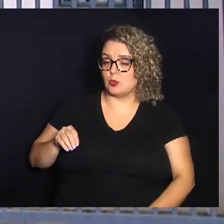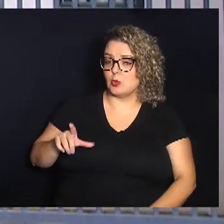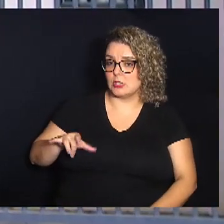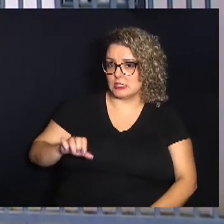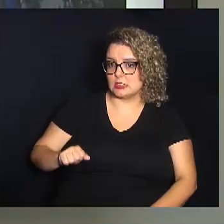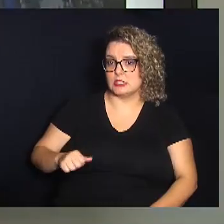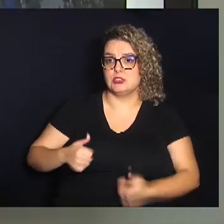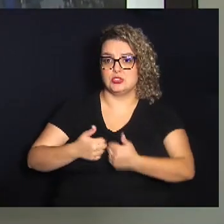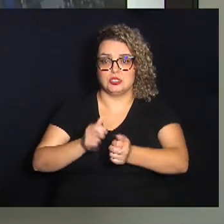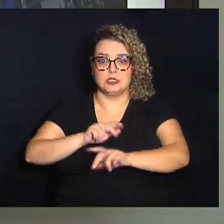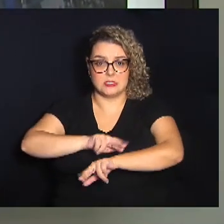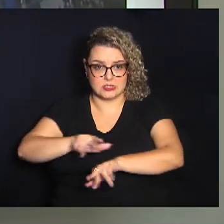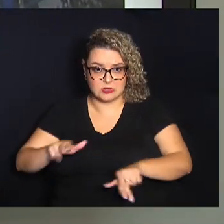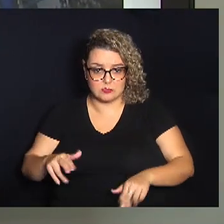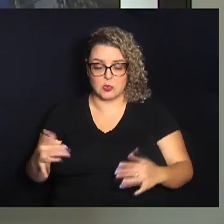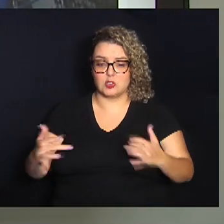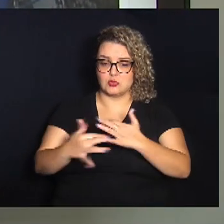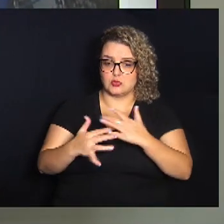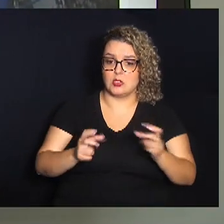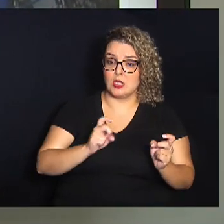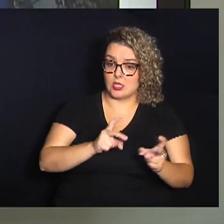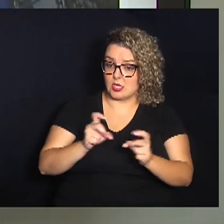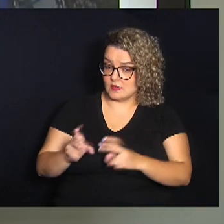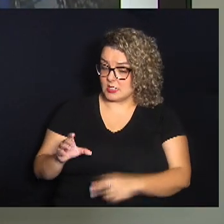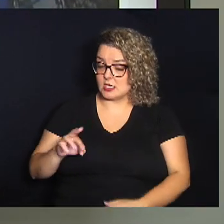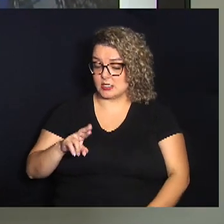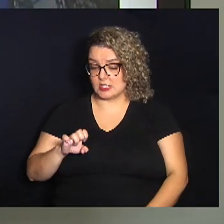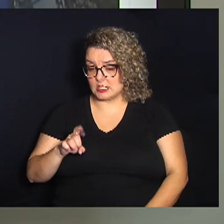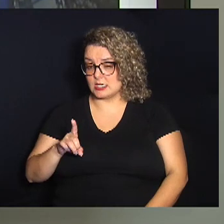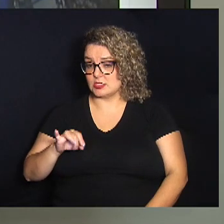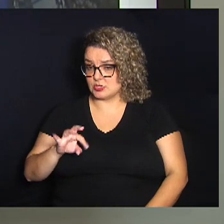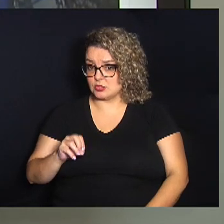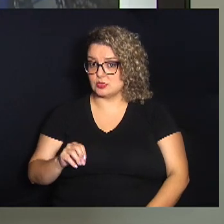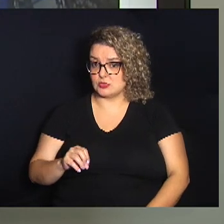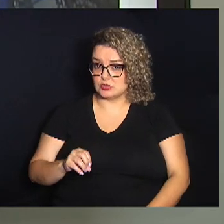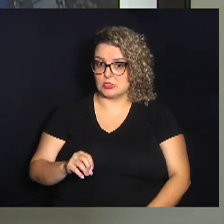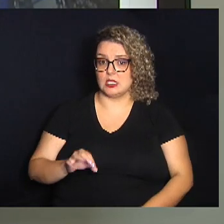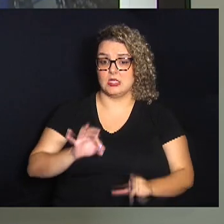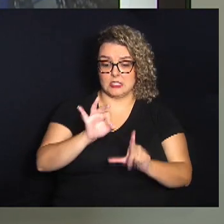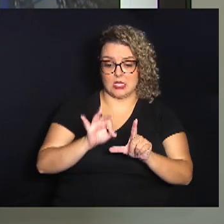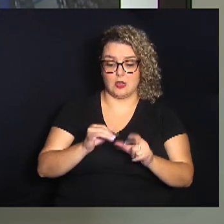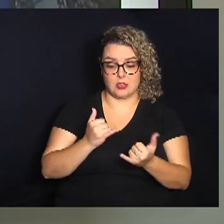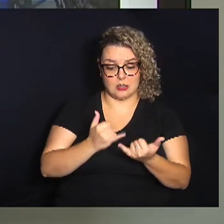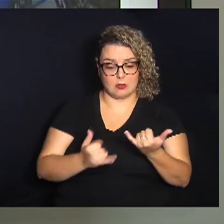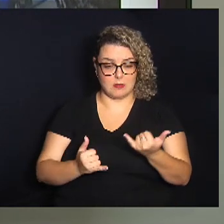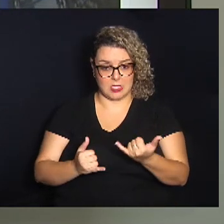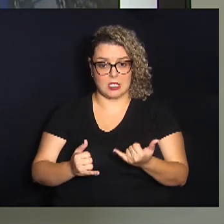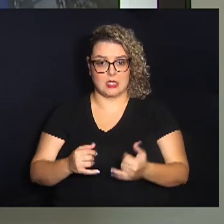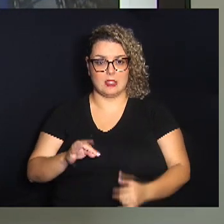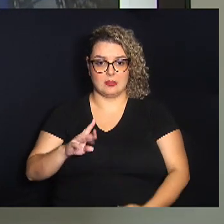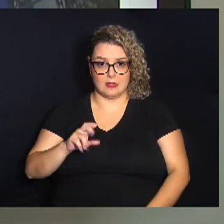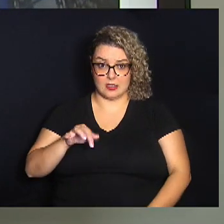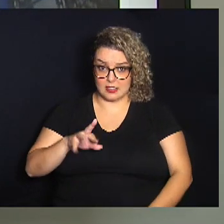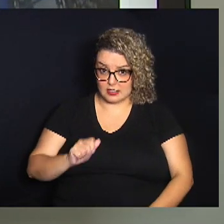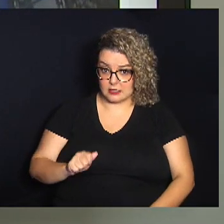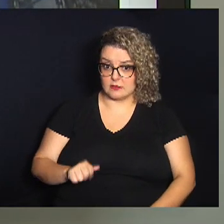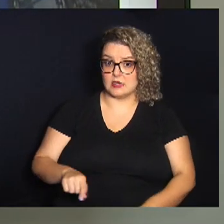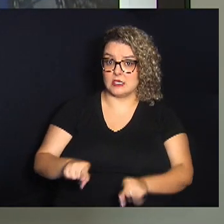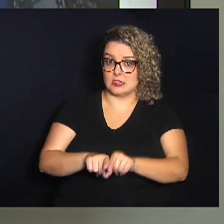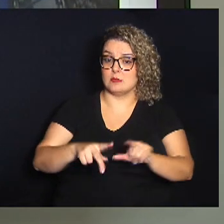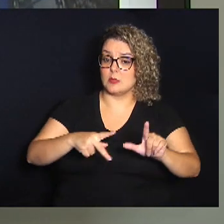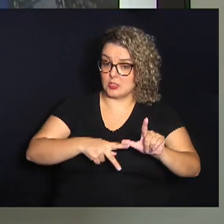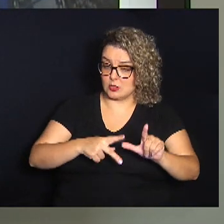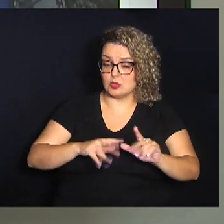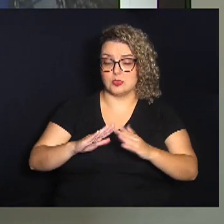transportes urbanos, as vendas dos créditos eletrônicos da cota meia tarifa e da utilização da cota do passe livre